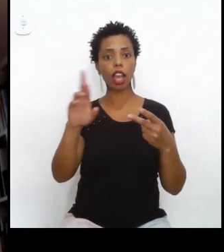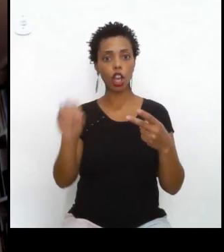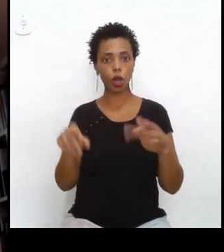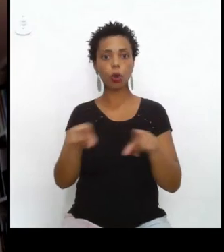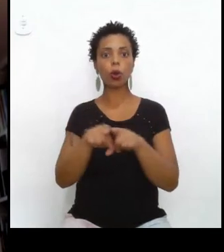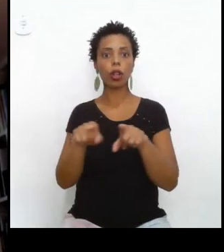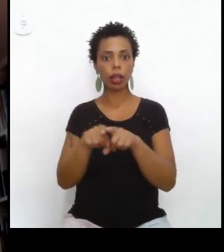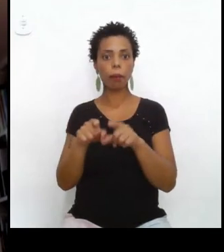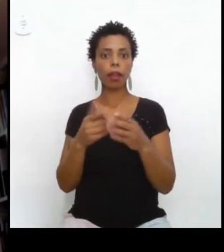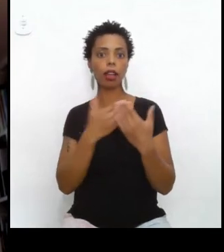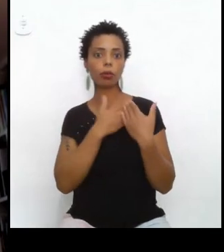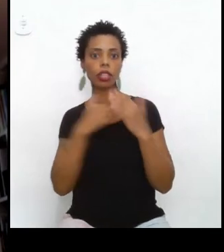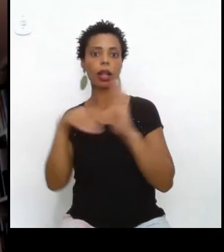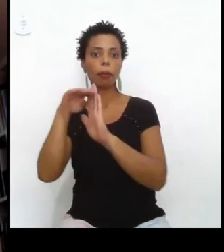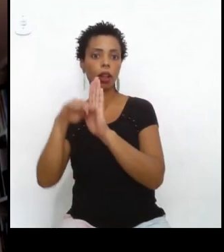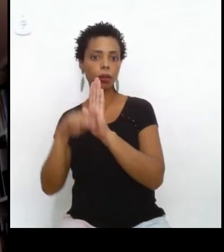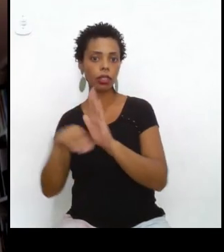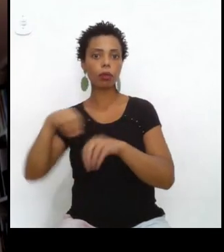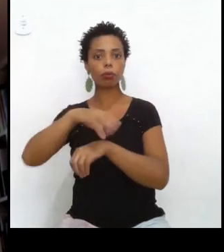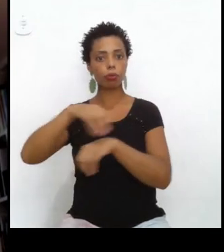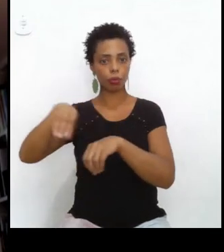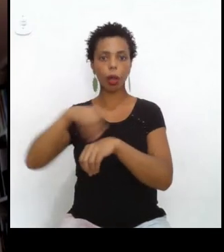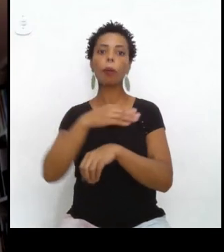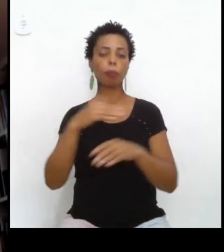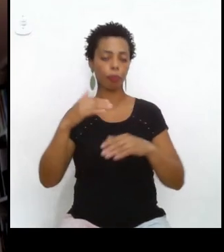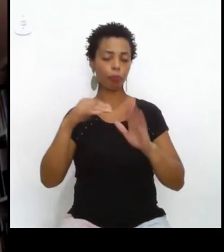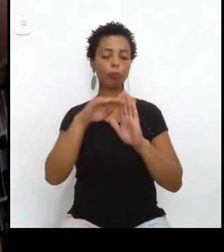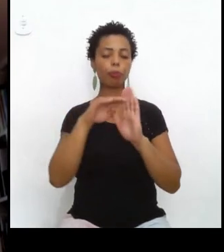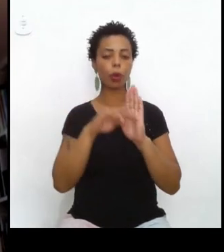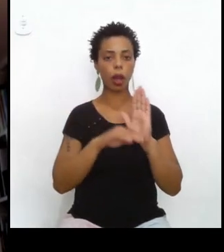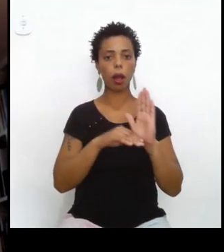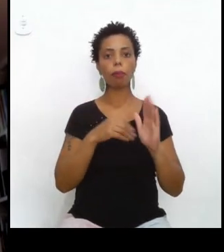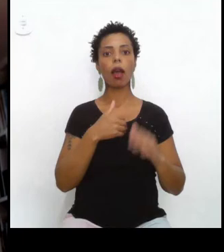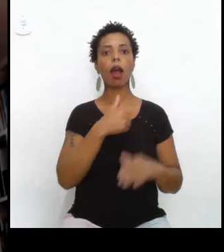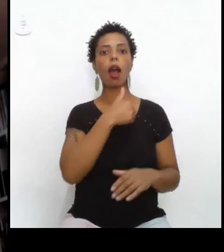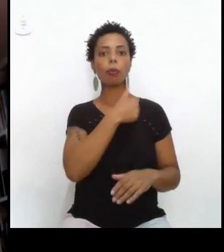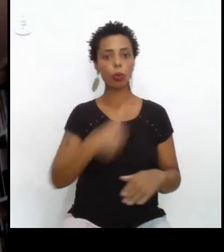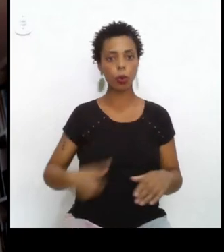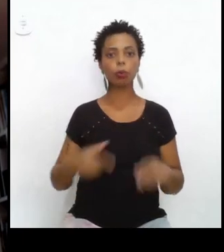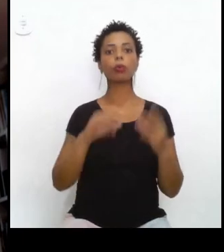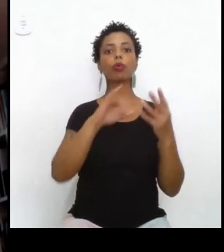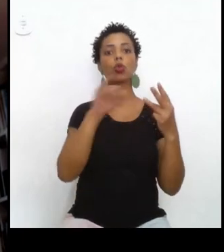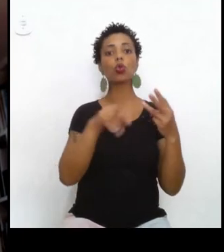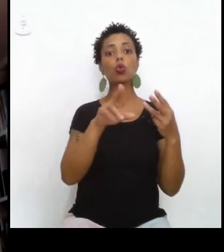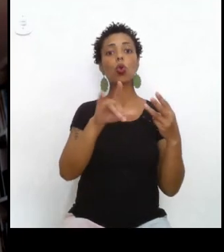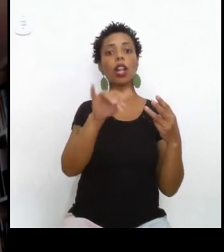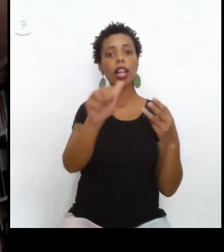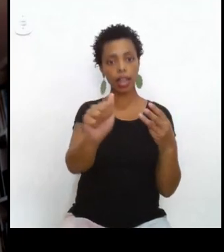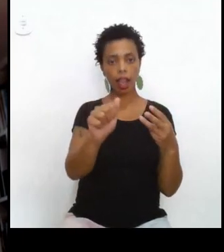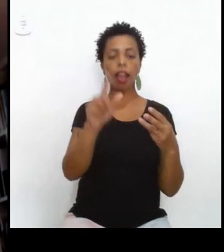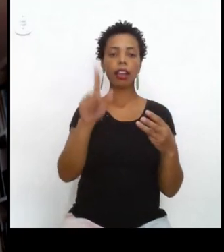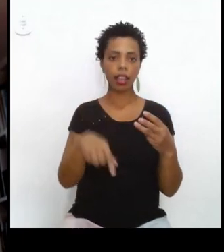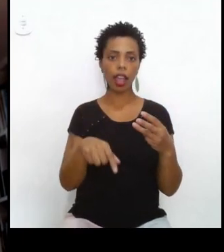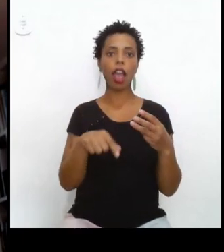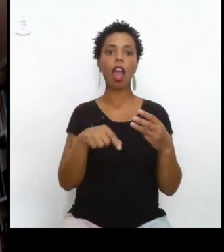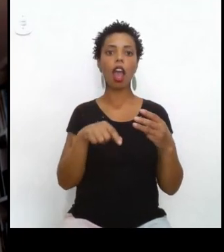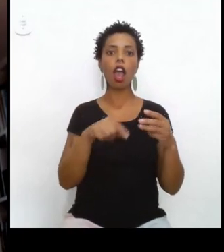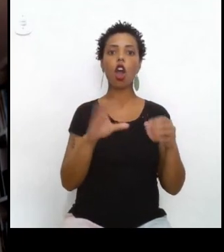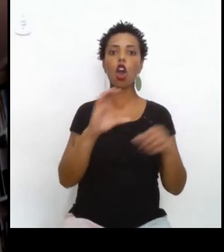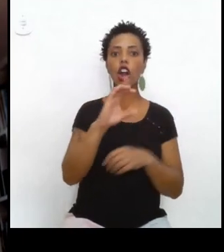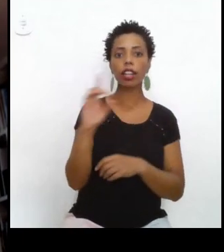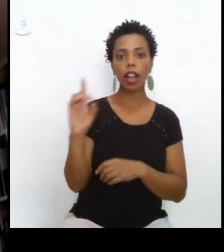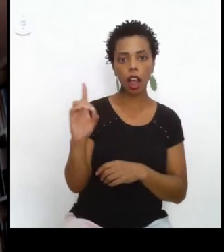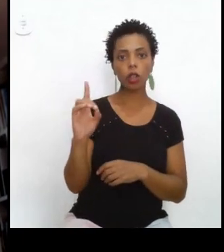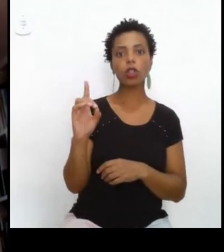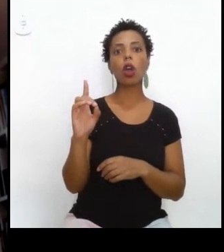e mediação e programas públicos a Júlia para Wilson que a nossa curadora adjunta que a responder ali contemporânea